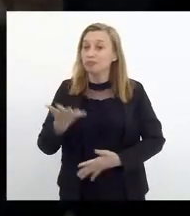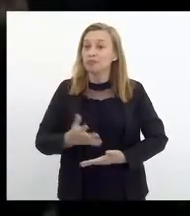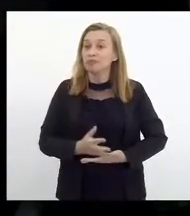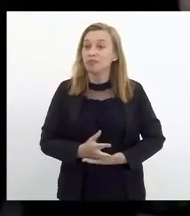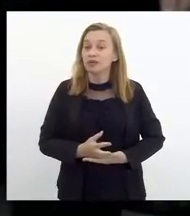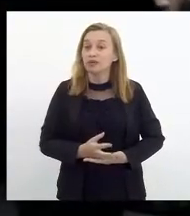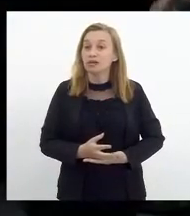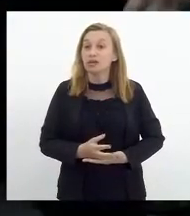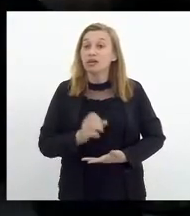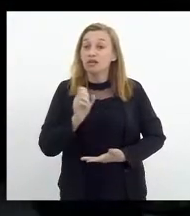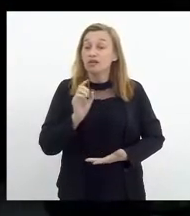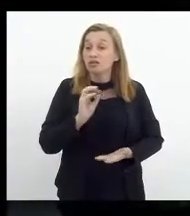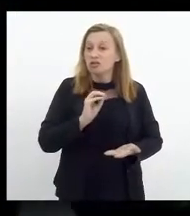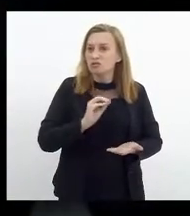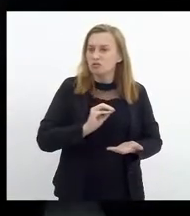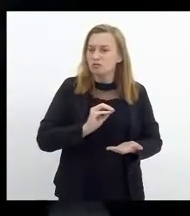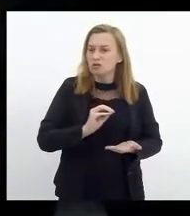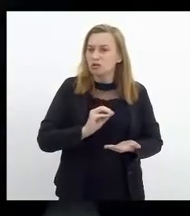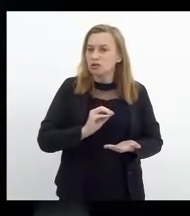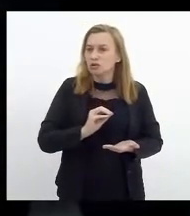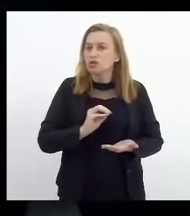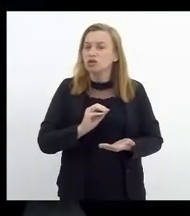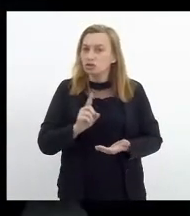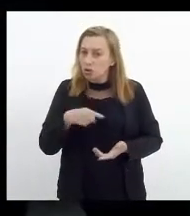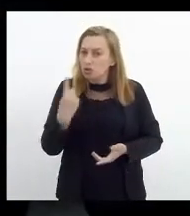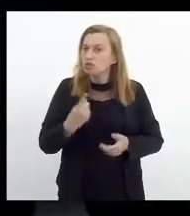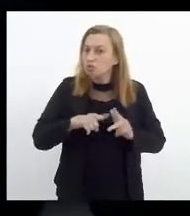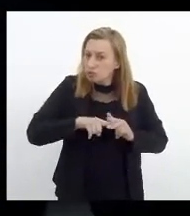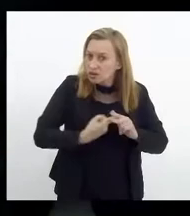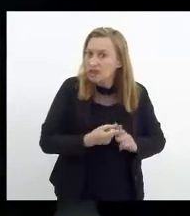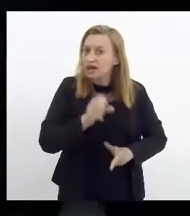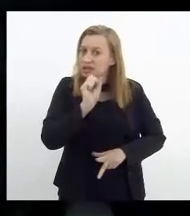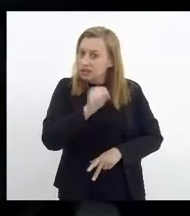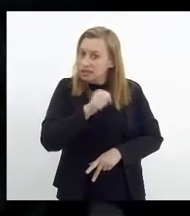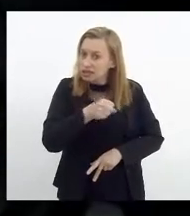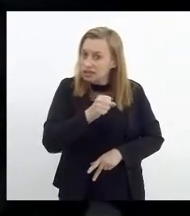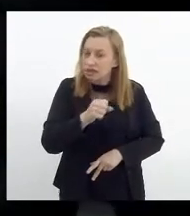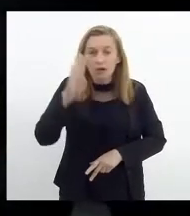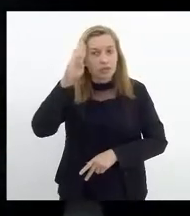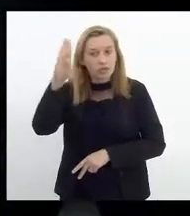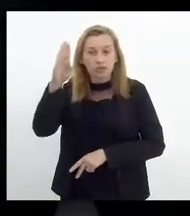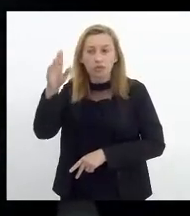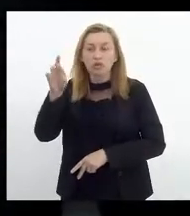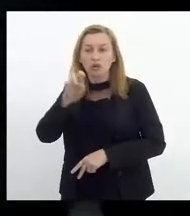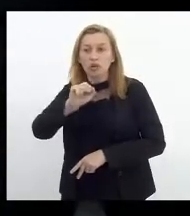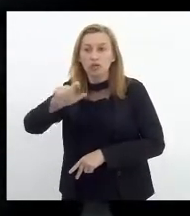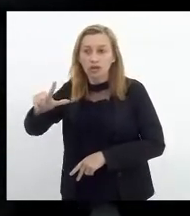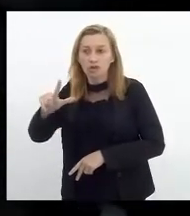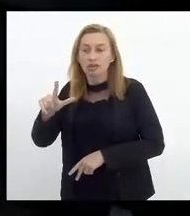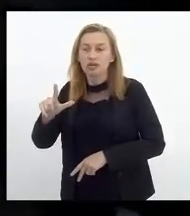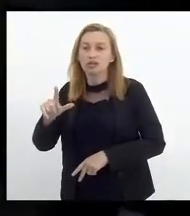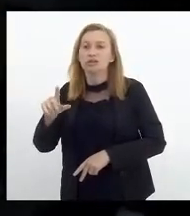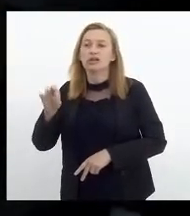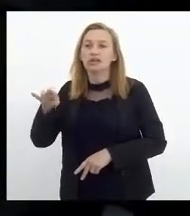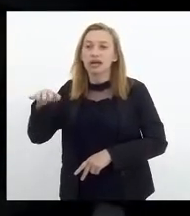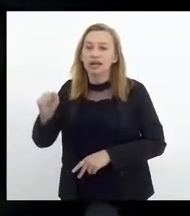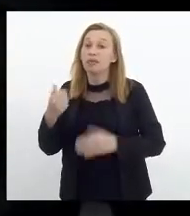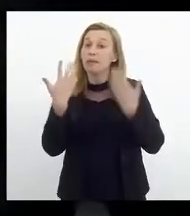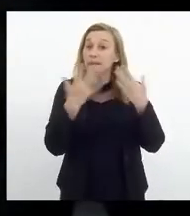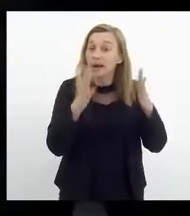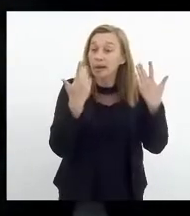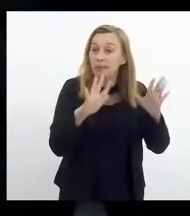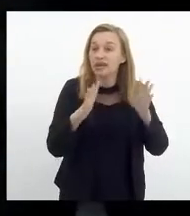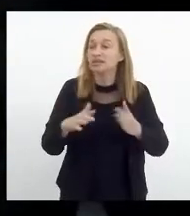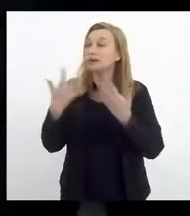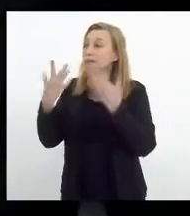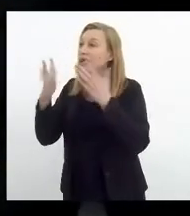é muito injusta, muito cruel, e nós vamos corrigir isso, principalmente com o Coronel Salema. Parabéns, Coronel Salema, parabéns